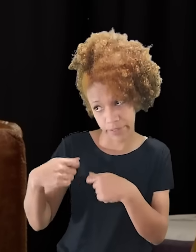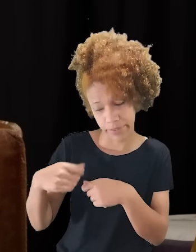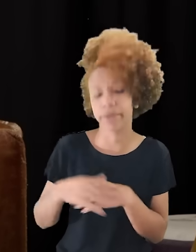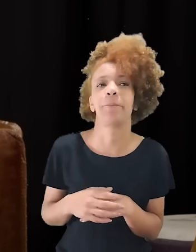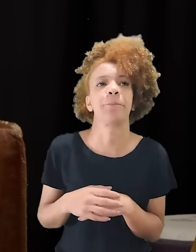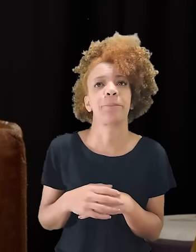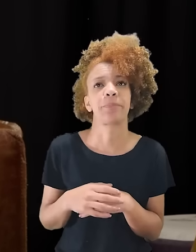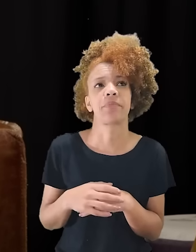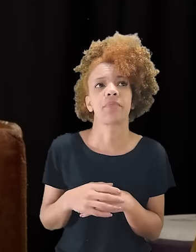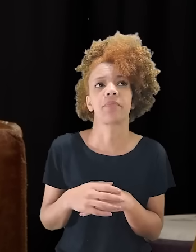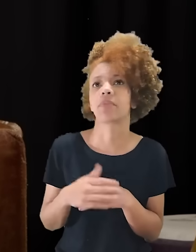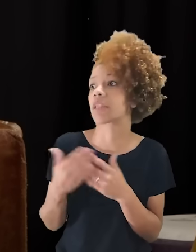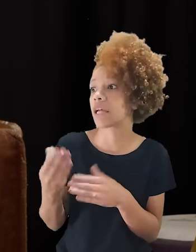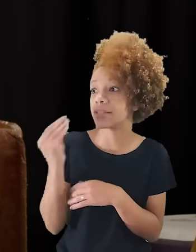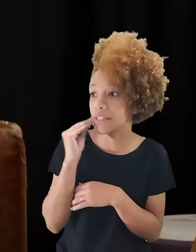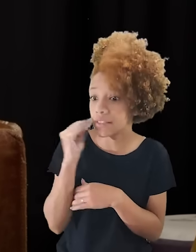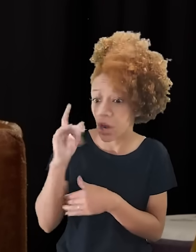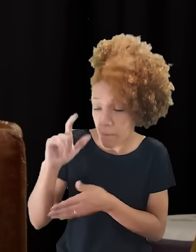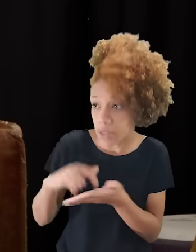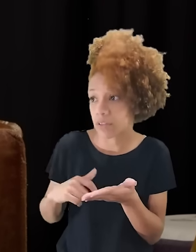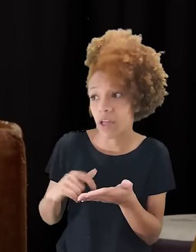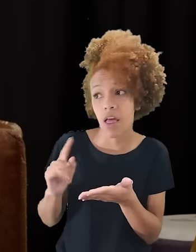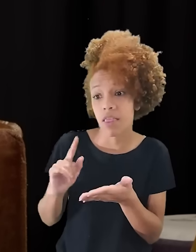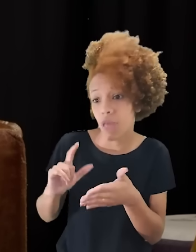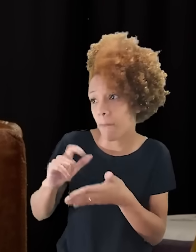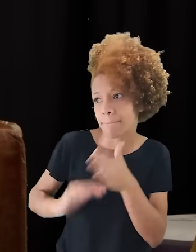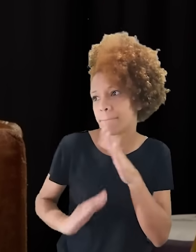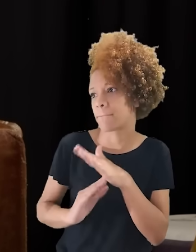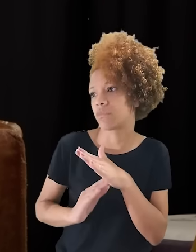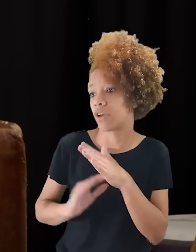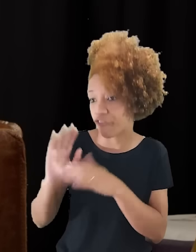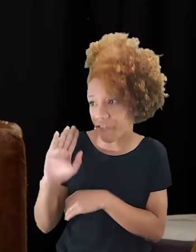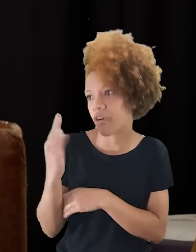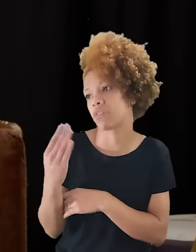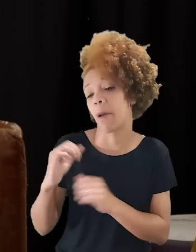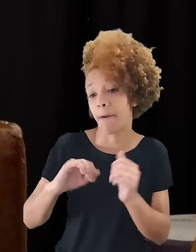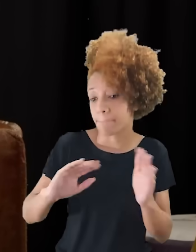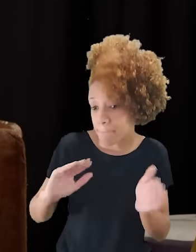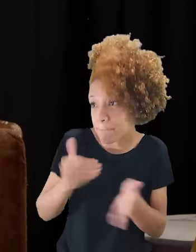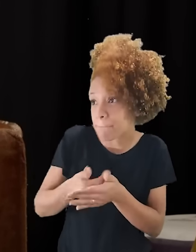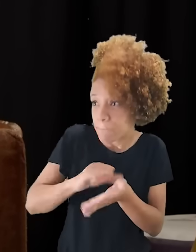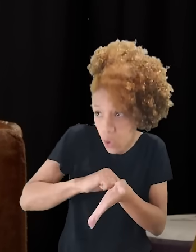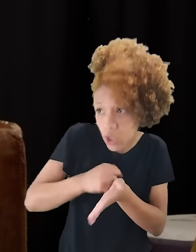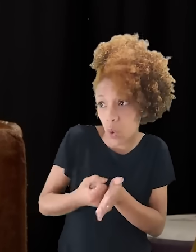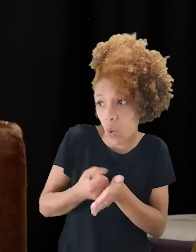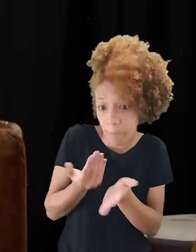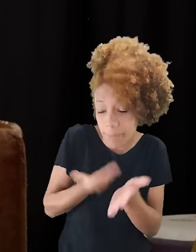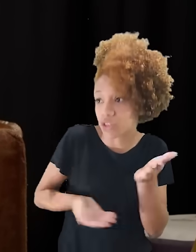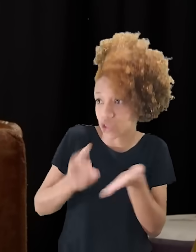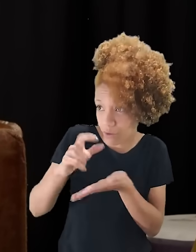né no no hotel e aí eles tentaram passar não passou alegou fraude no cartão bloqueou meu